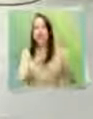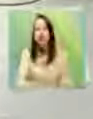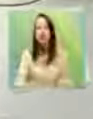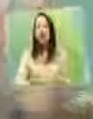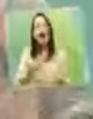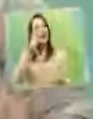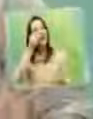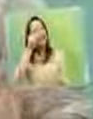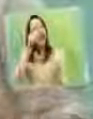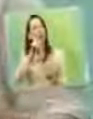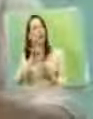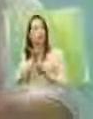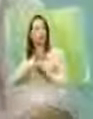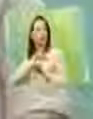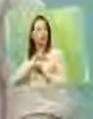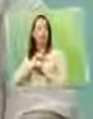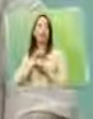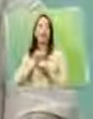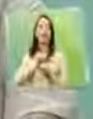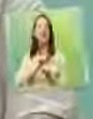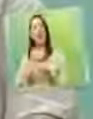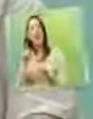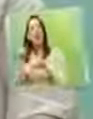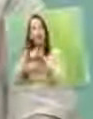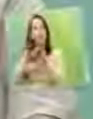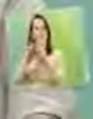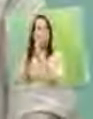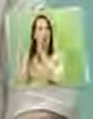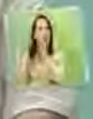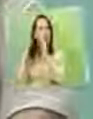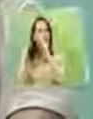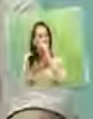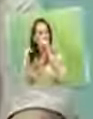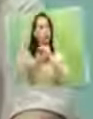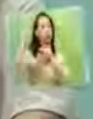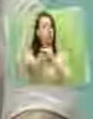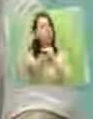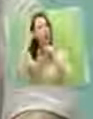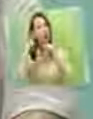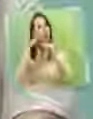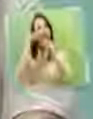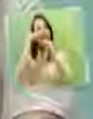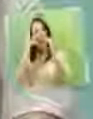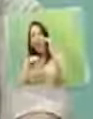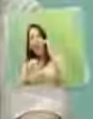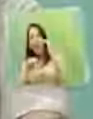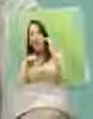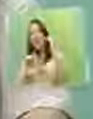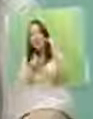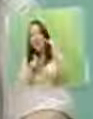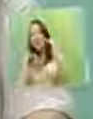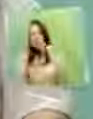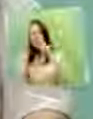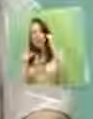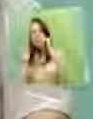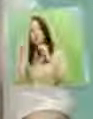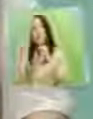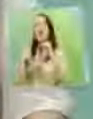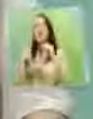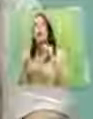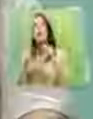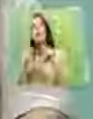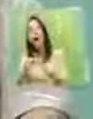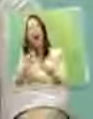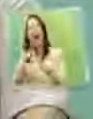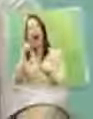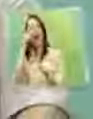dimensões, procurar identificar essas dimensões, e outros momentos em que houve recuo dessa cidadania, é um exercício interessante. Uhum.